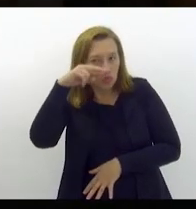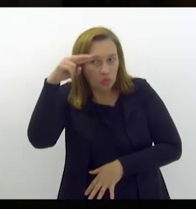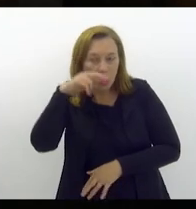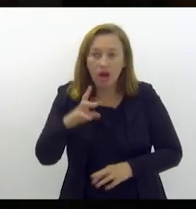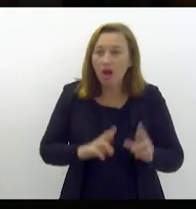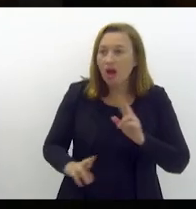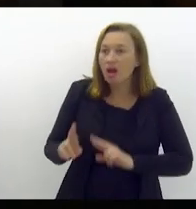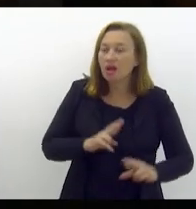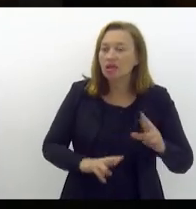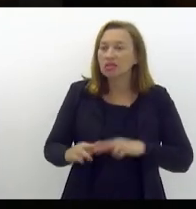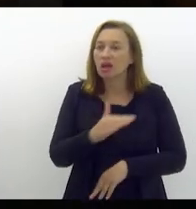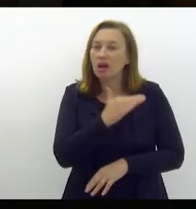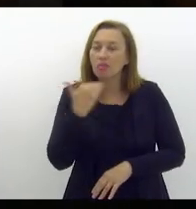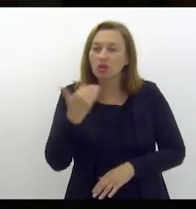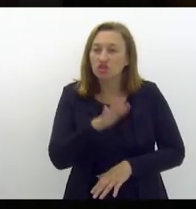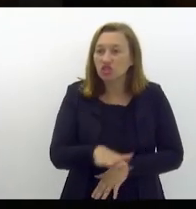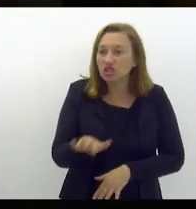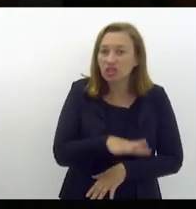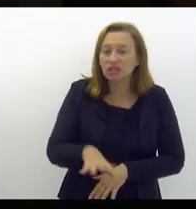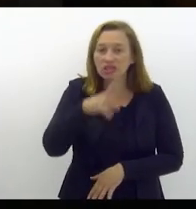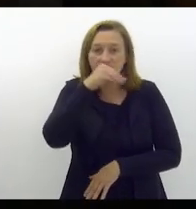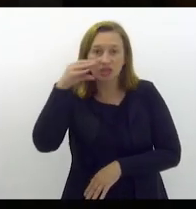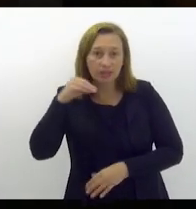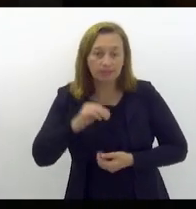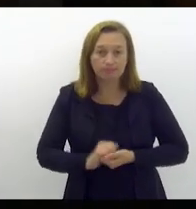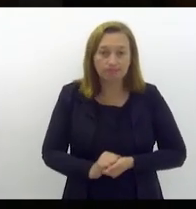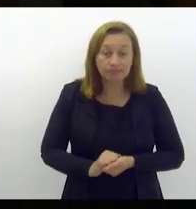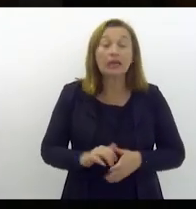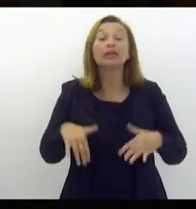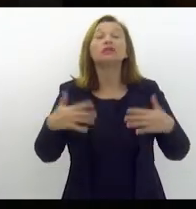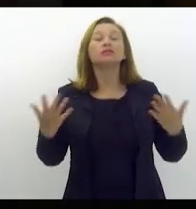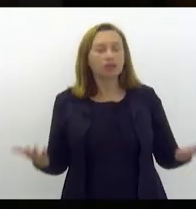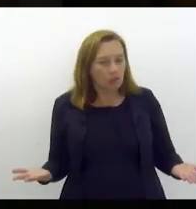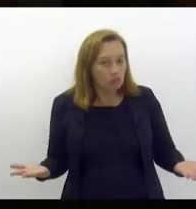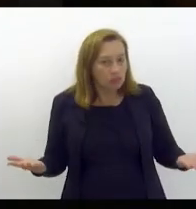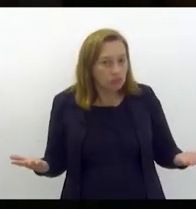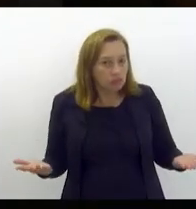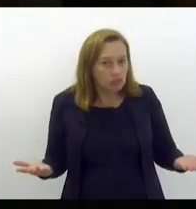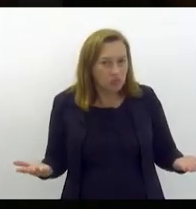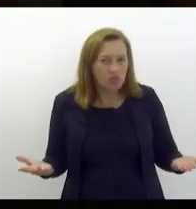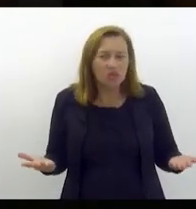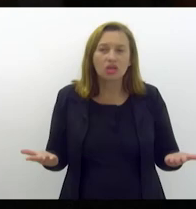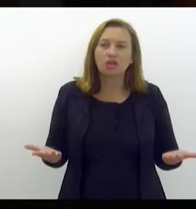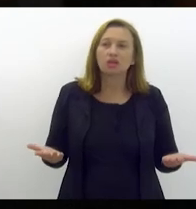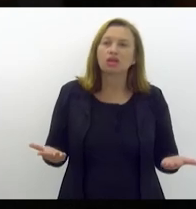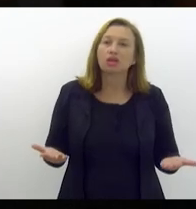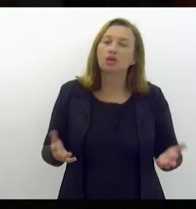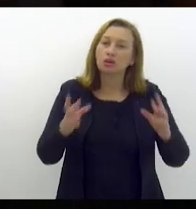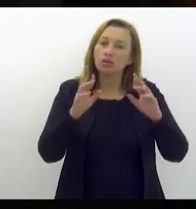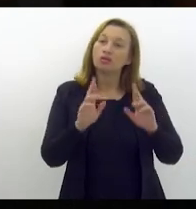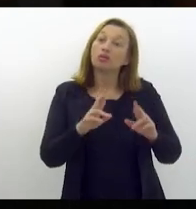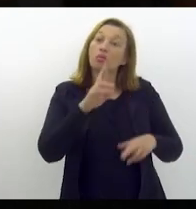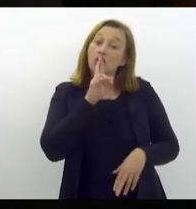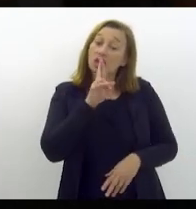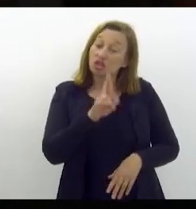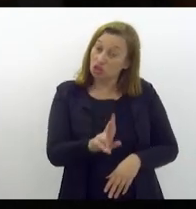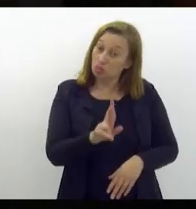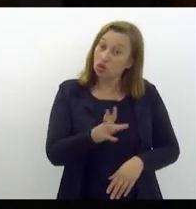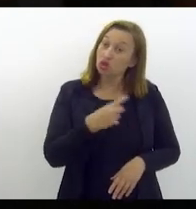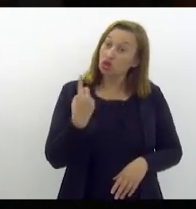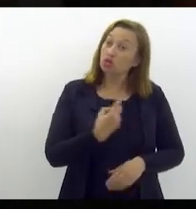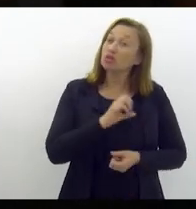relação a assassinatos de crianças e adolescentes. Então, esse é o mínimo de resposta que a